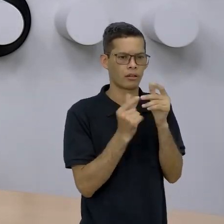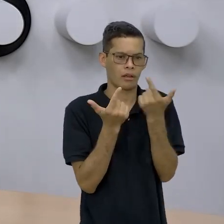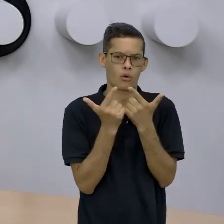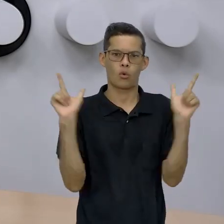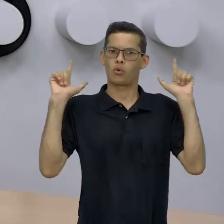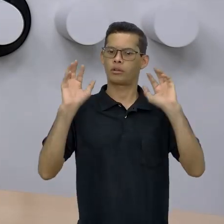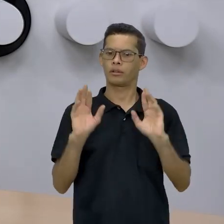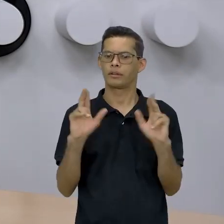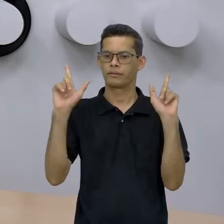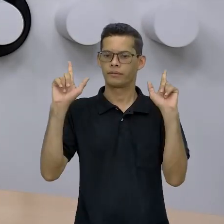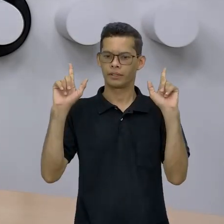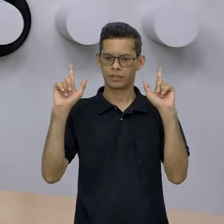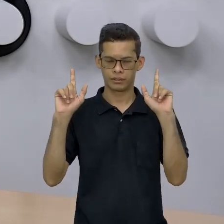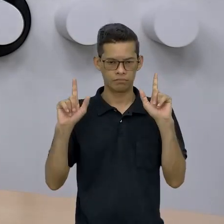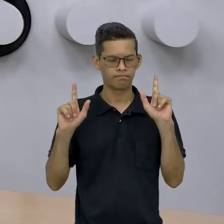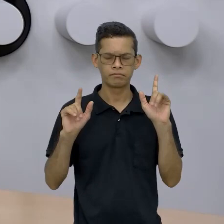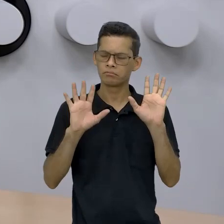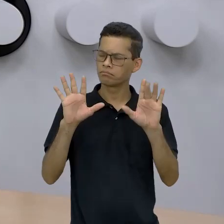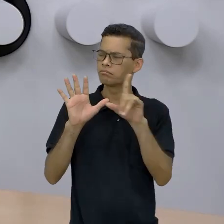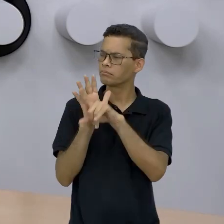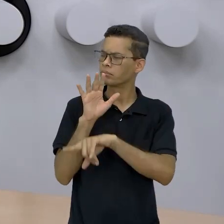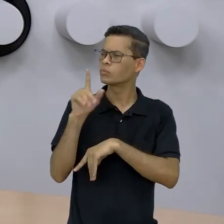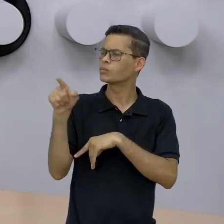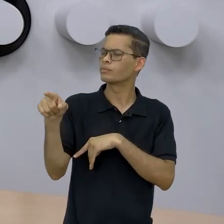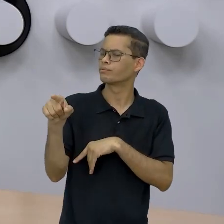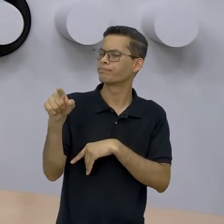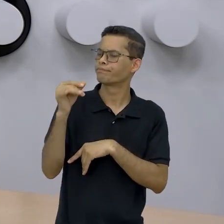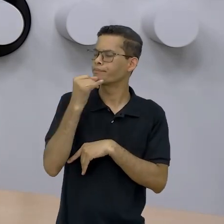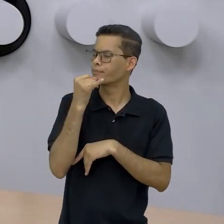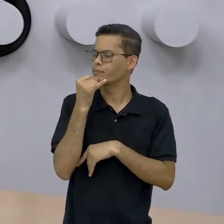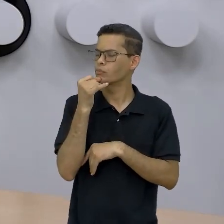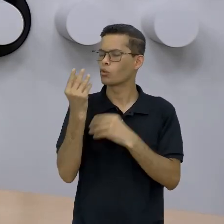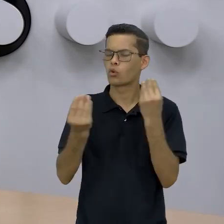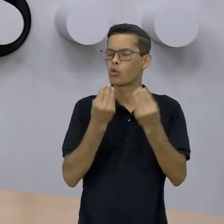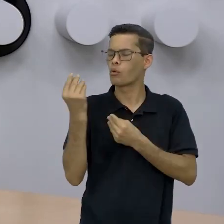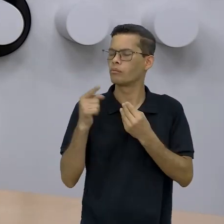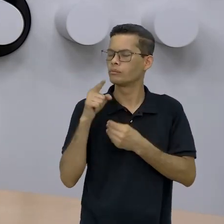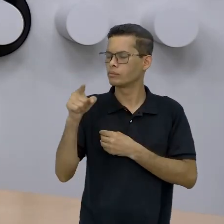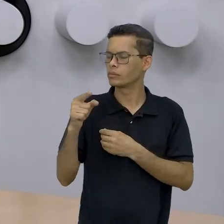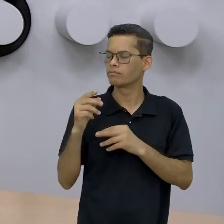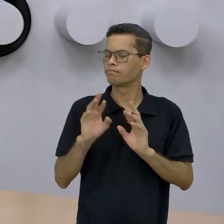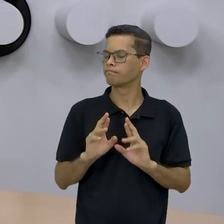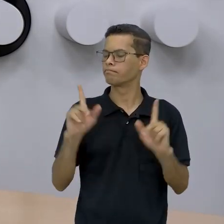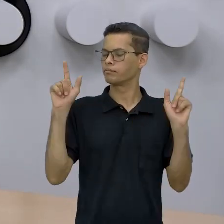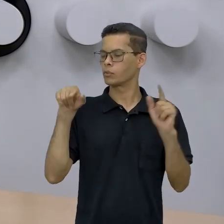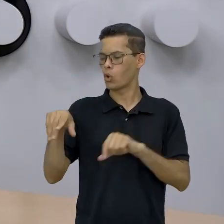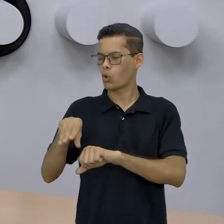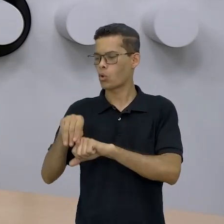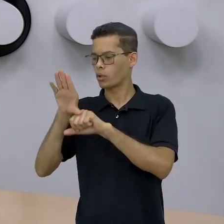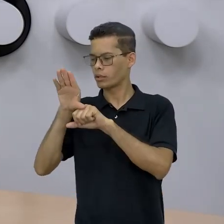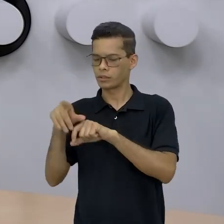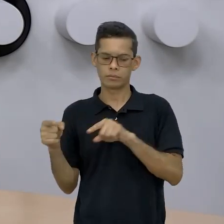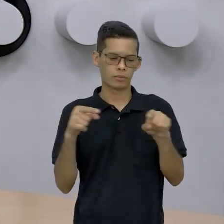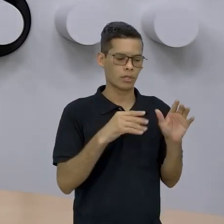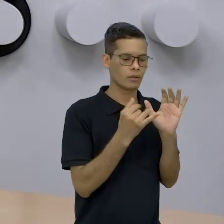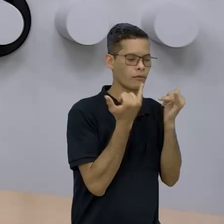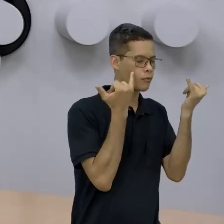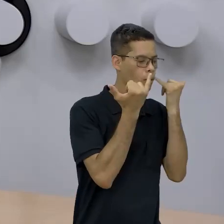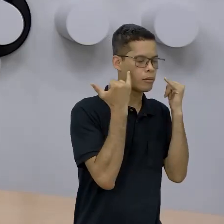O que você tira dessa expressão, a diferença entre conhecimento e